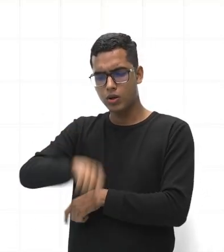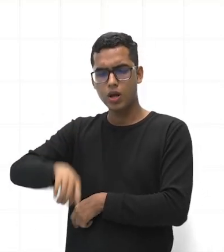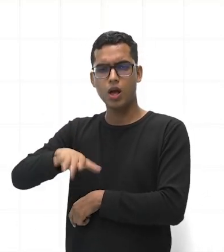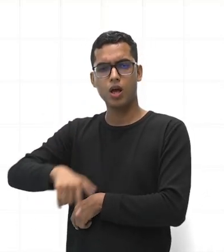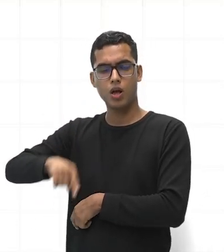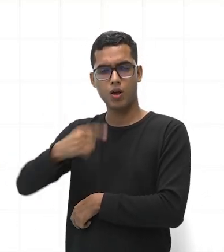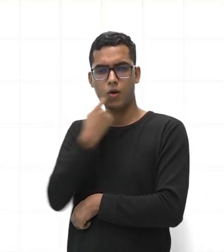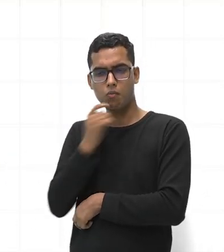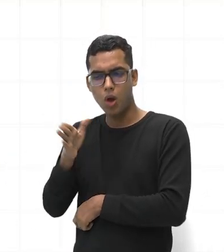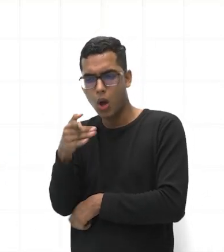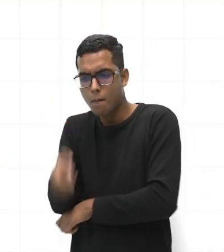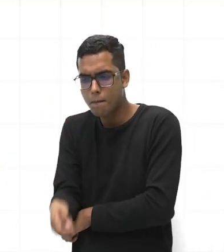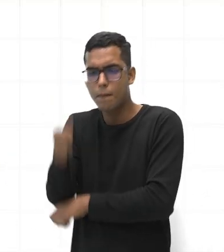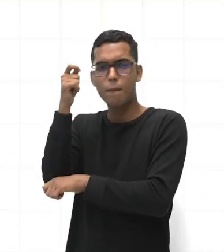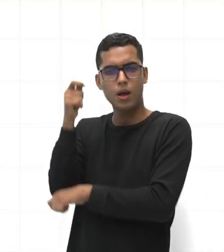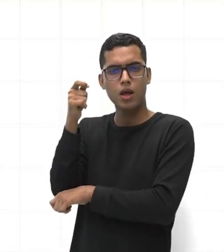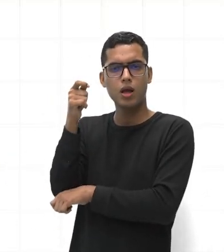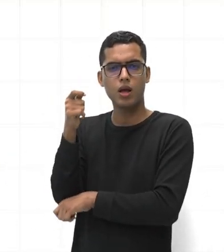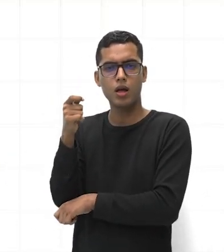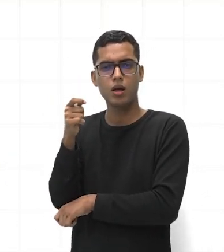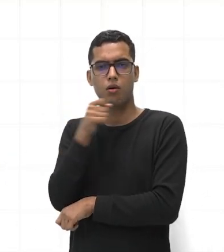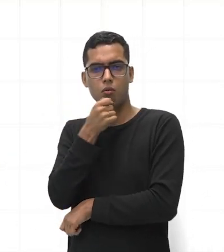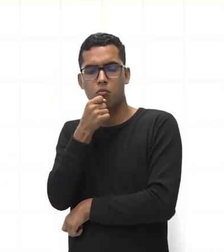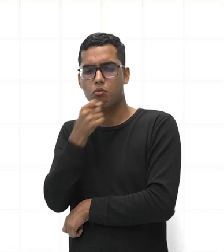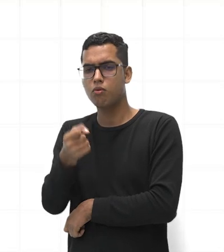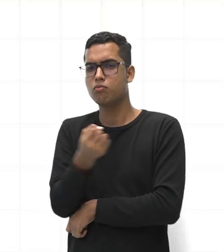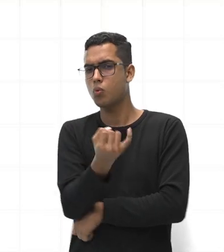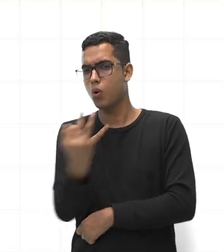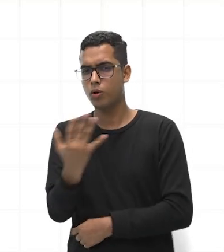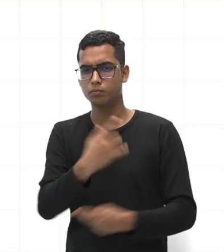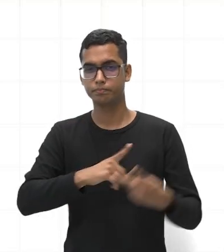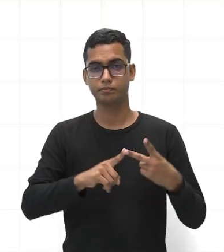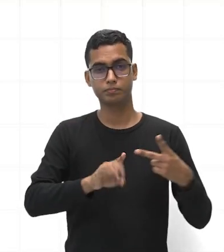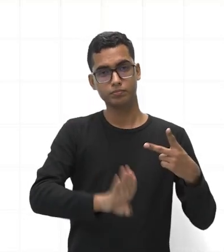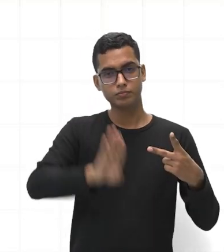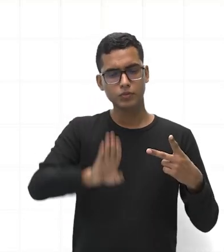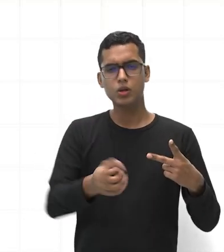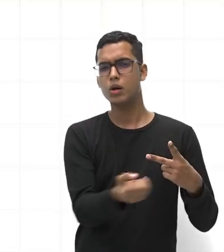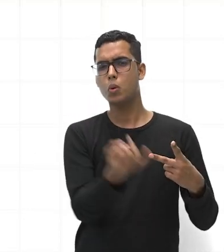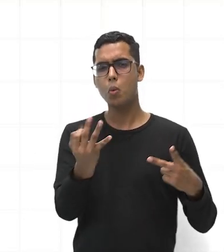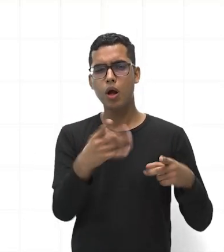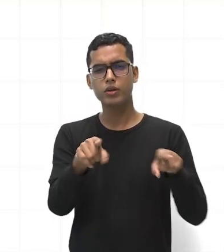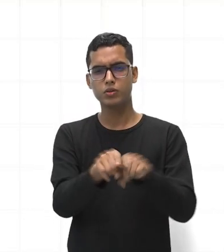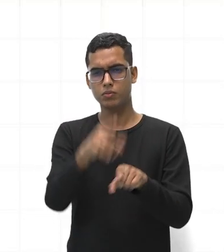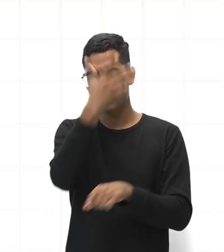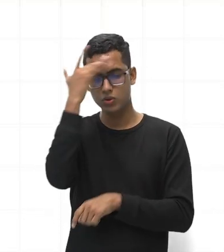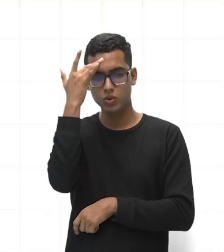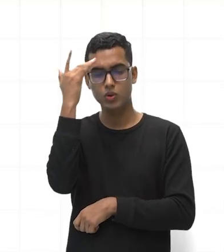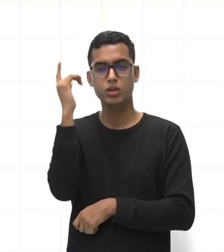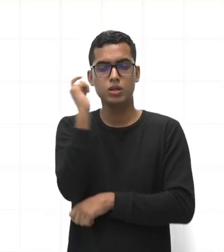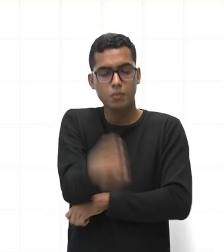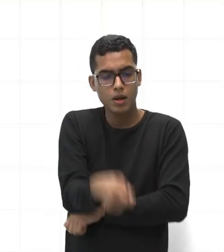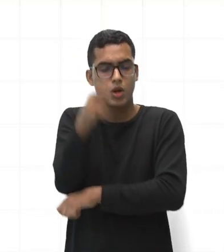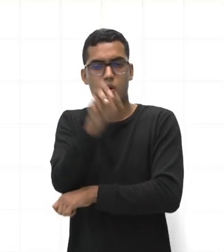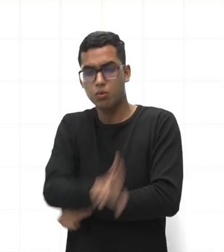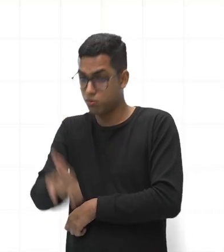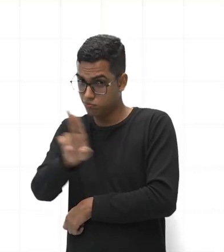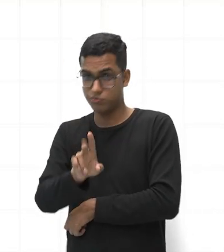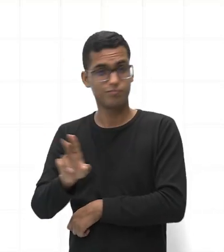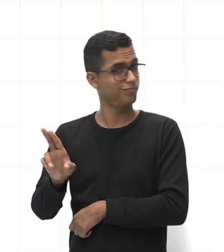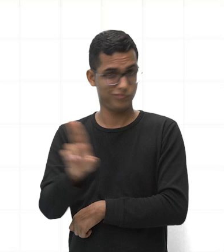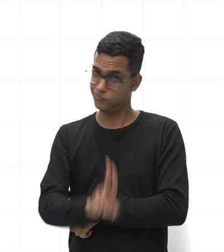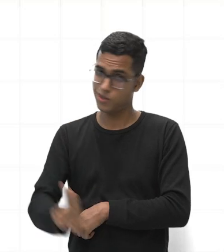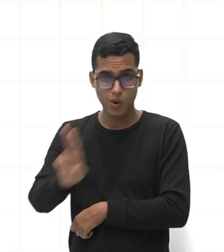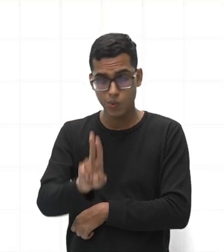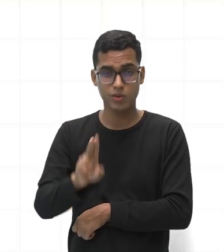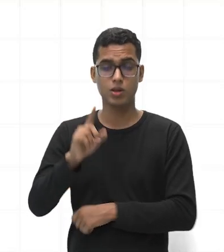quantos pescadores não utilizam a técnica de tarrafa e malhadeira? Muito bem. Se nós olharmos aqui, né, como é que